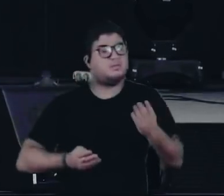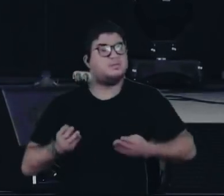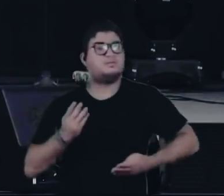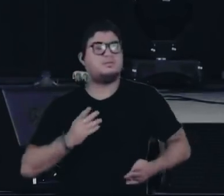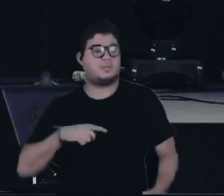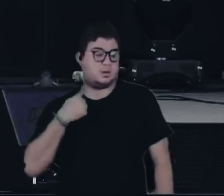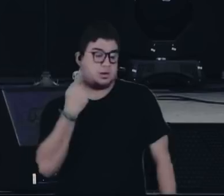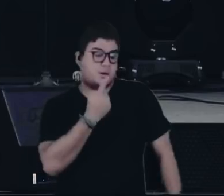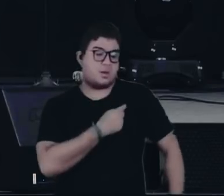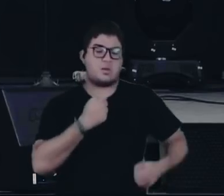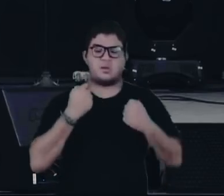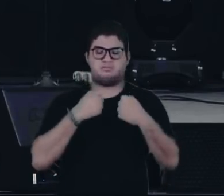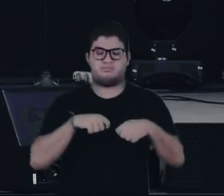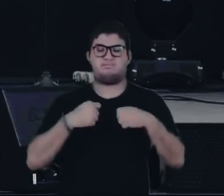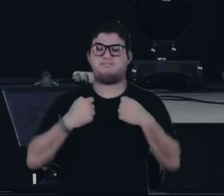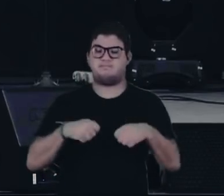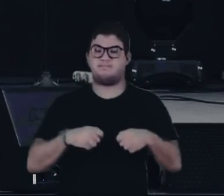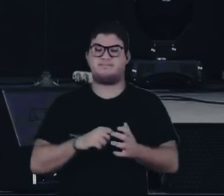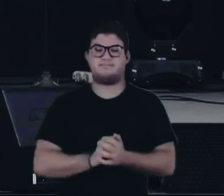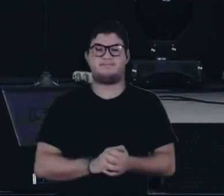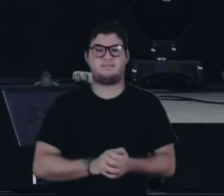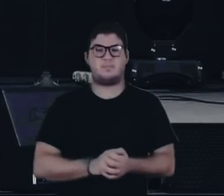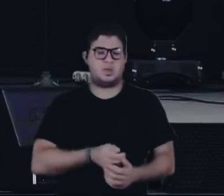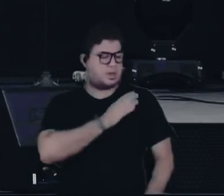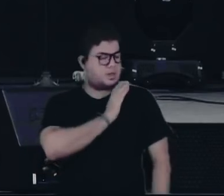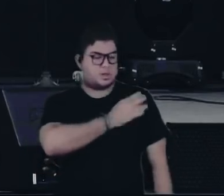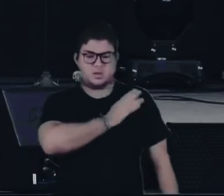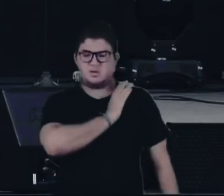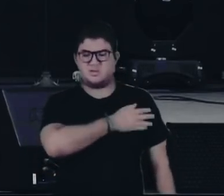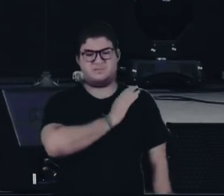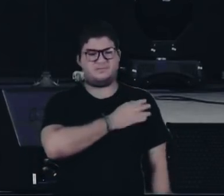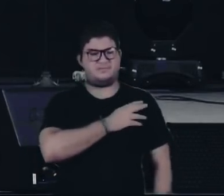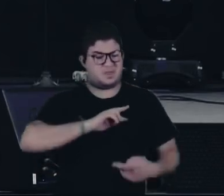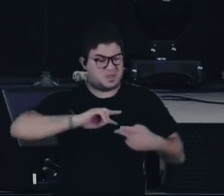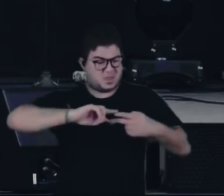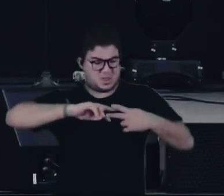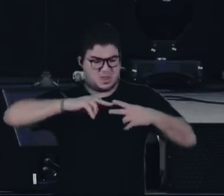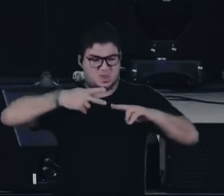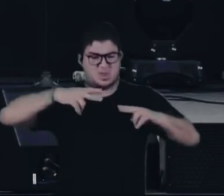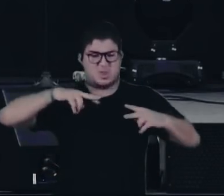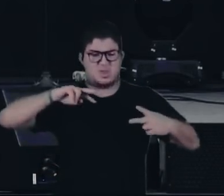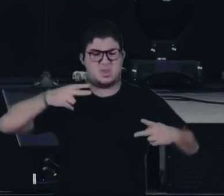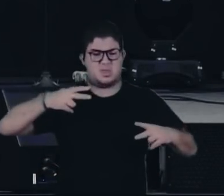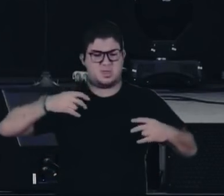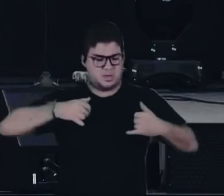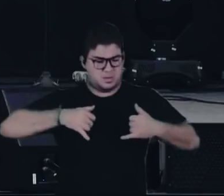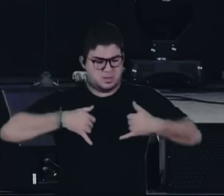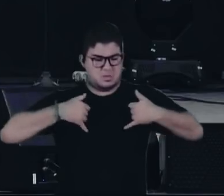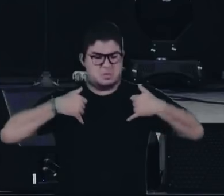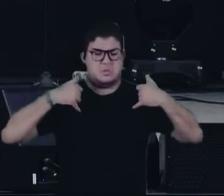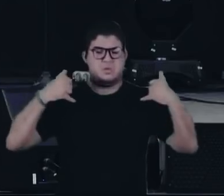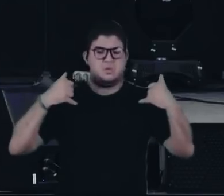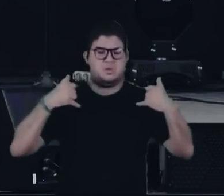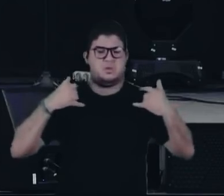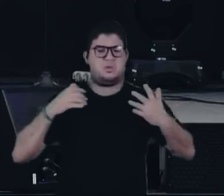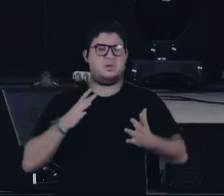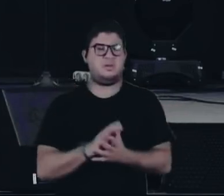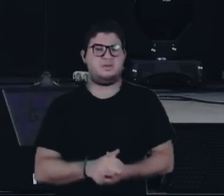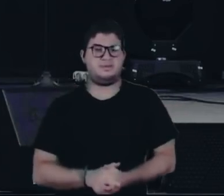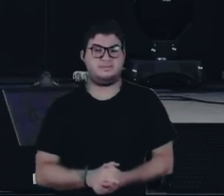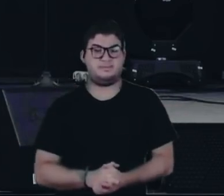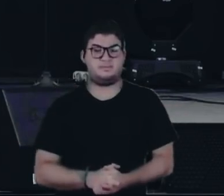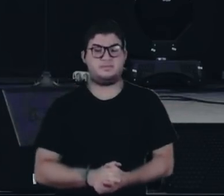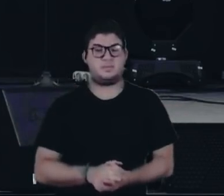gente precisa. Não um coração com DNA de cliente. Esses dias Thalita